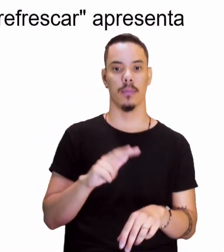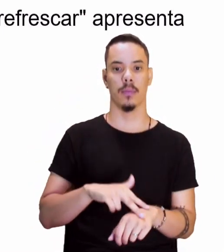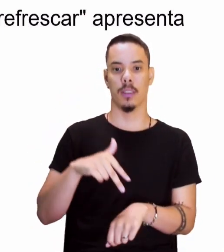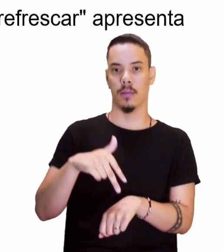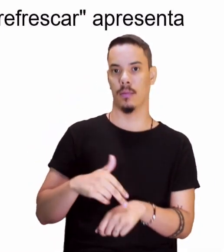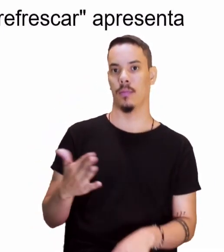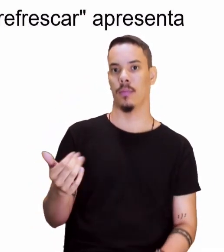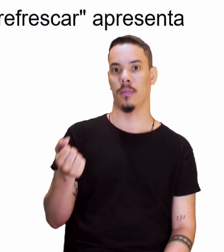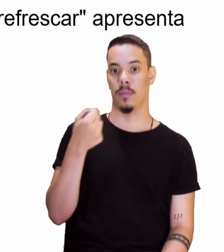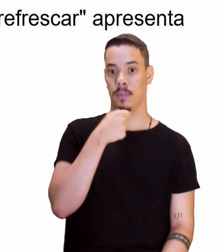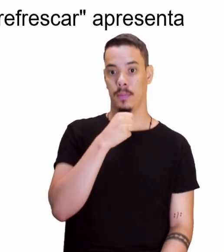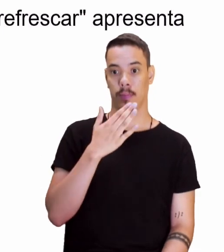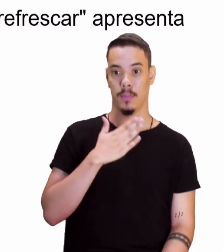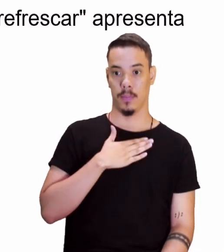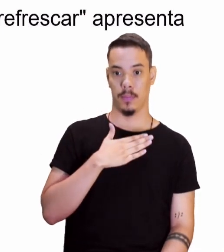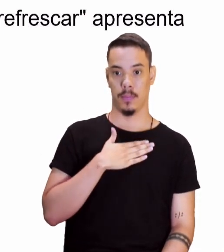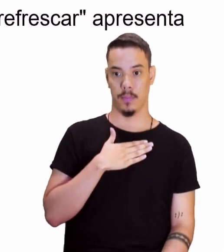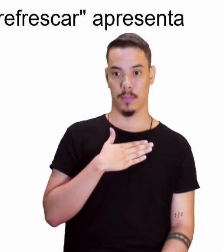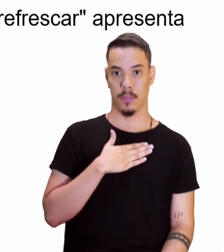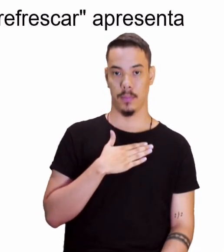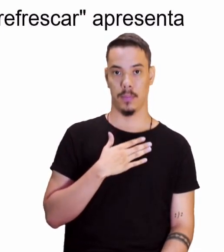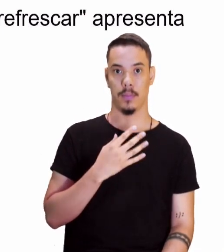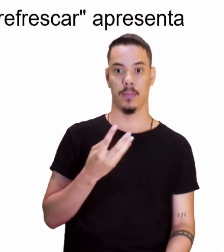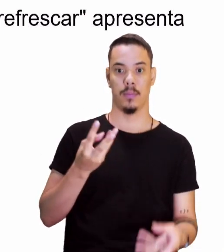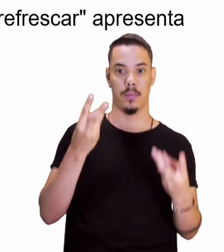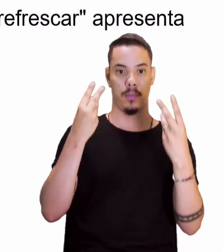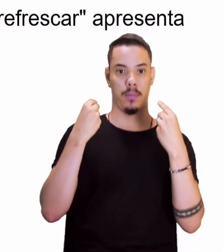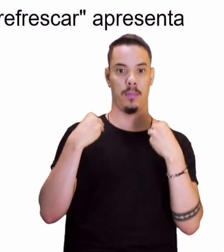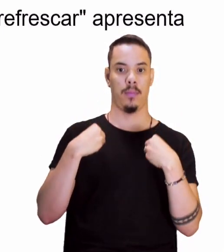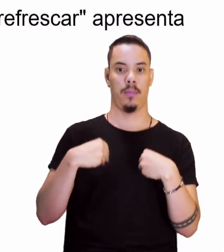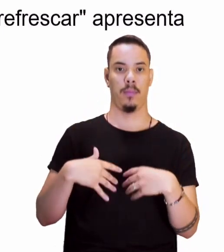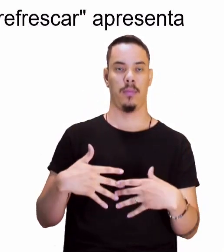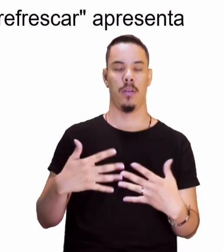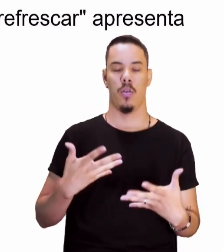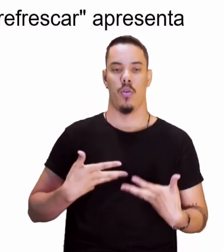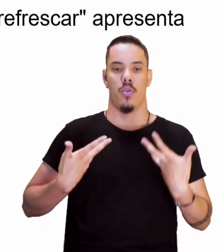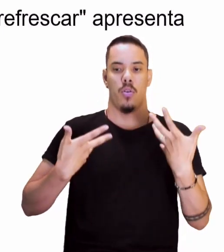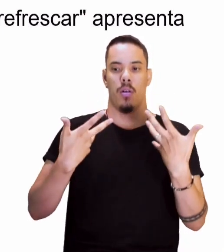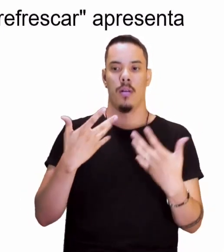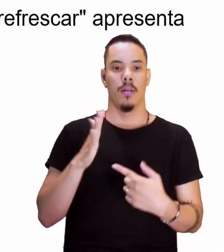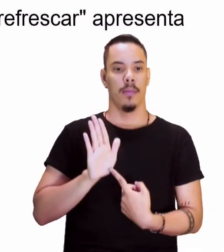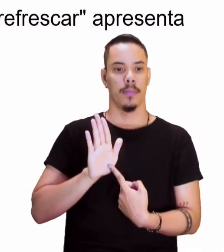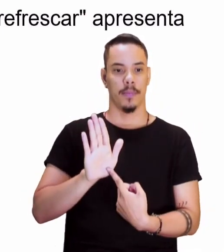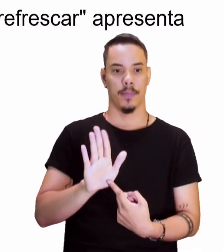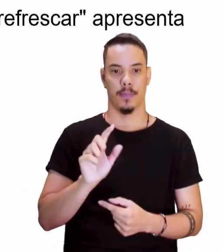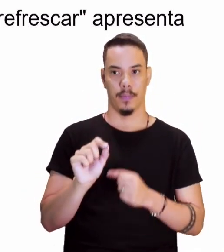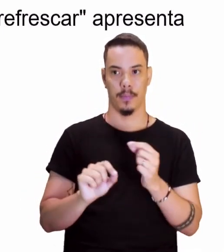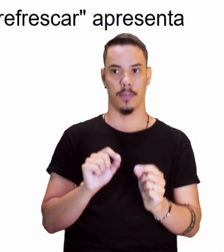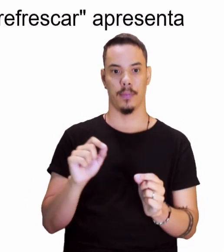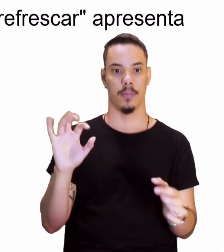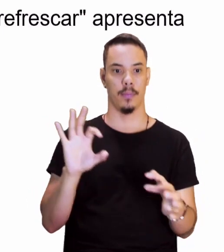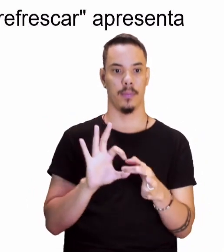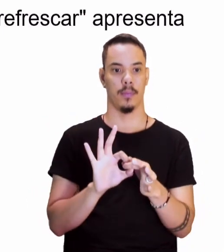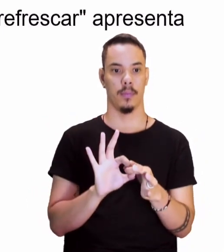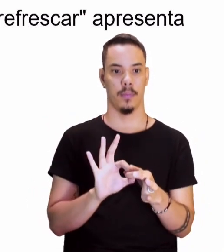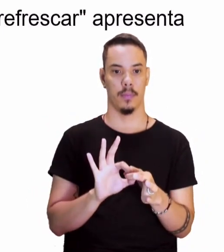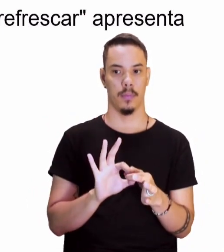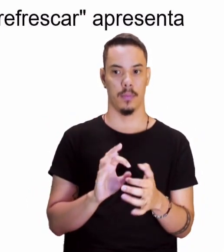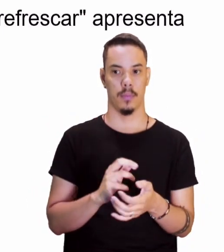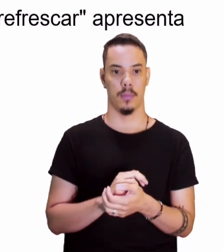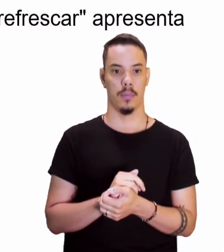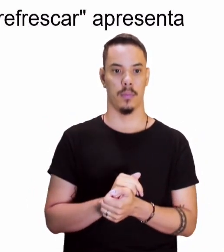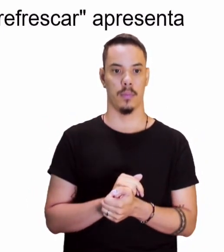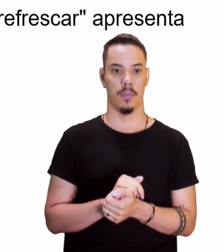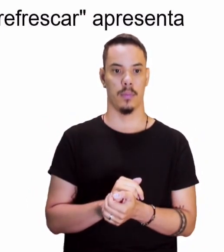pegue um sorvete para mim me refrescar apresenta relação de acordo com a norma